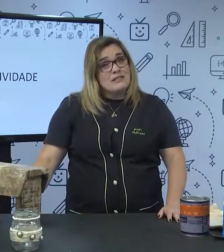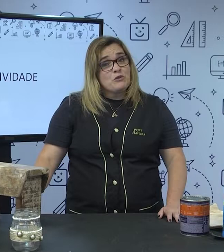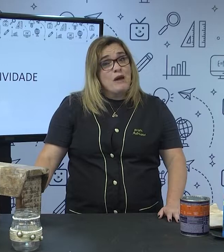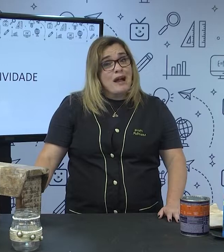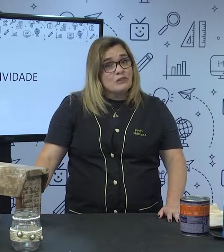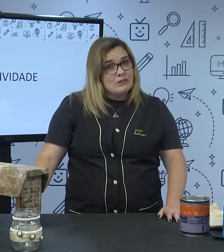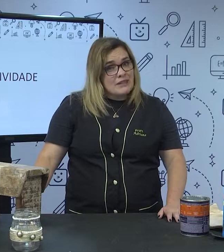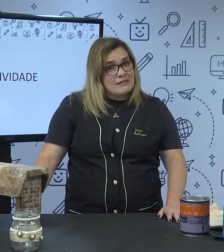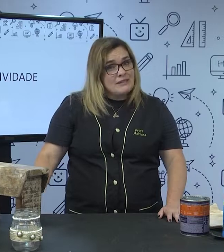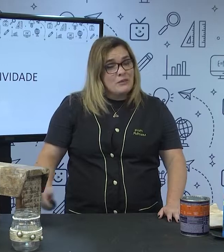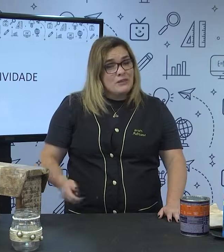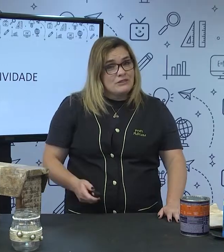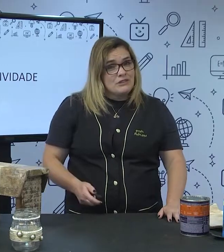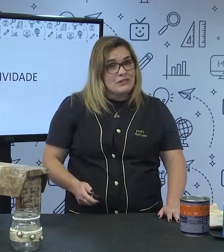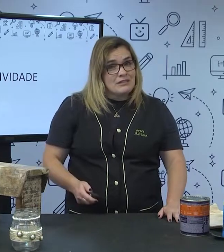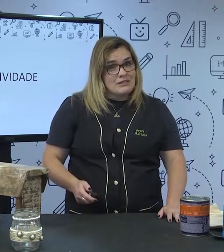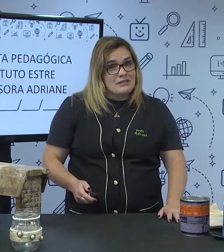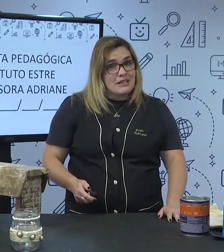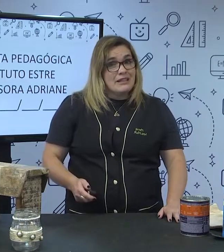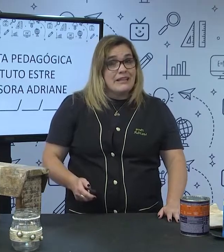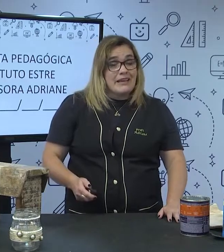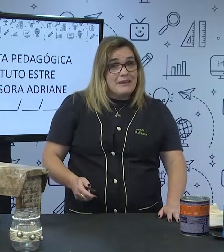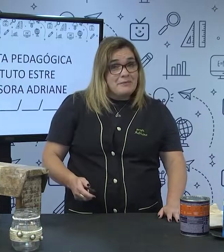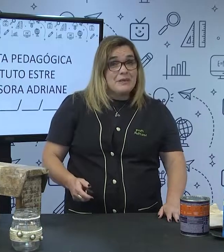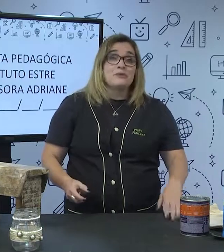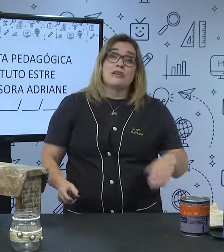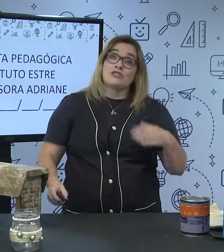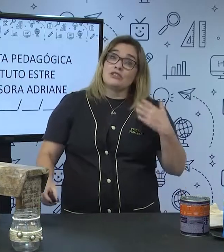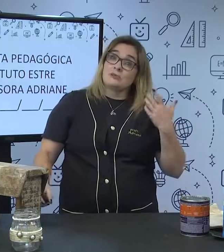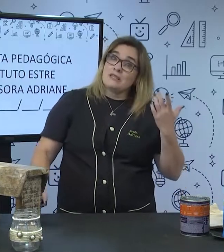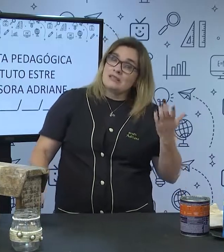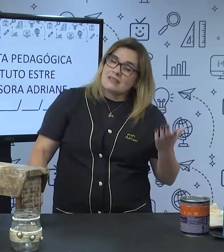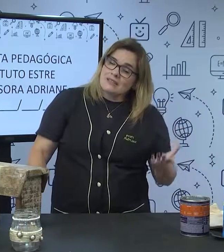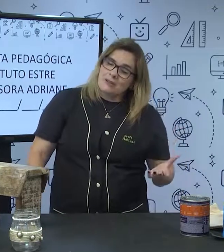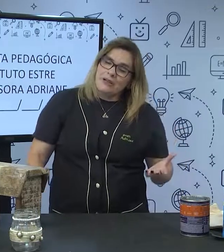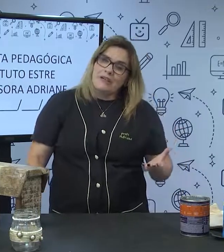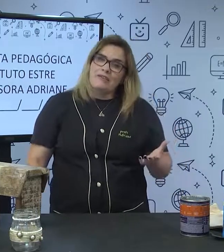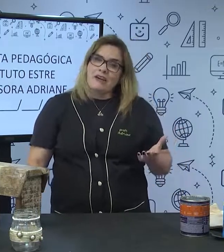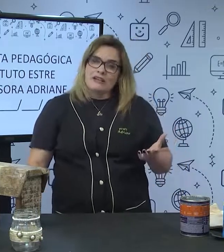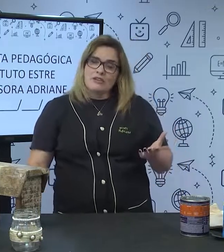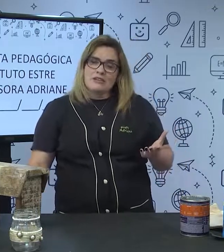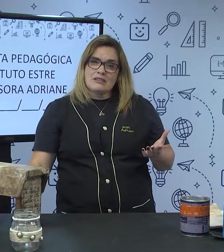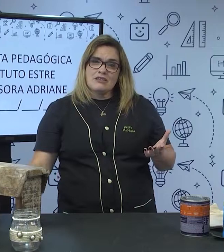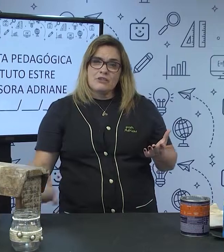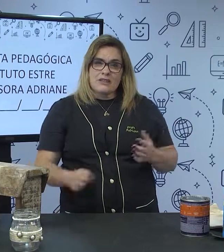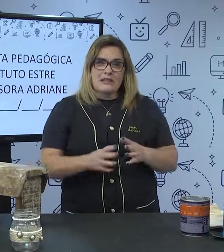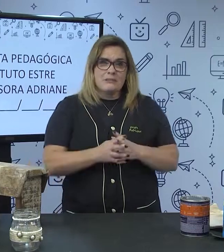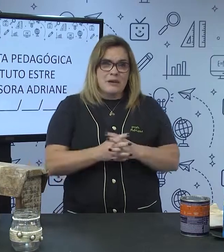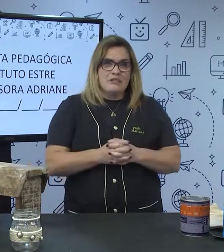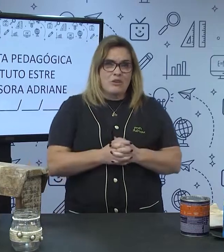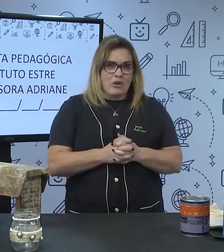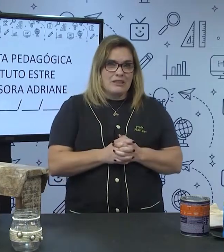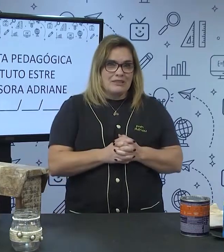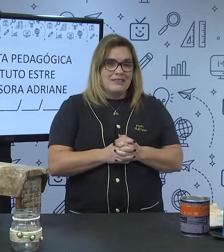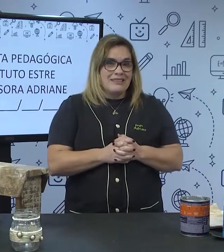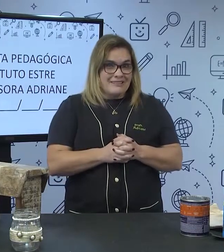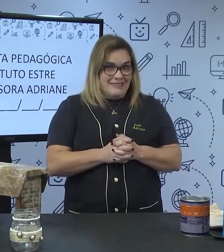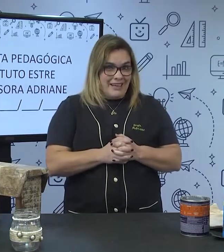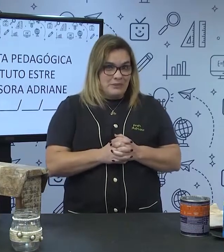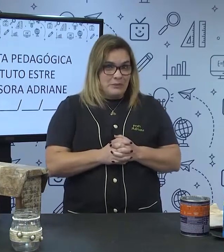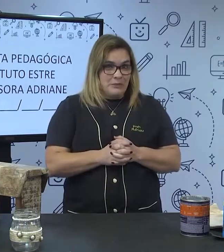Precisamos fazer uma anotação antes. Lembram que a gente precisa sempre levar as nossas atividades para a